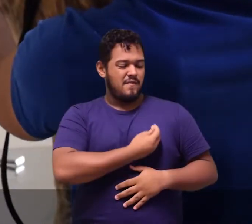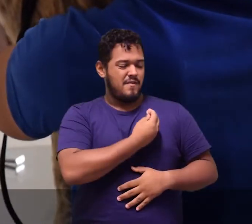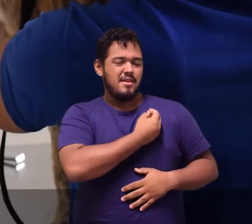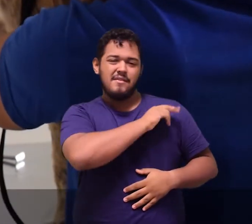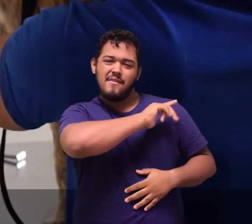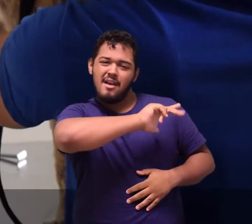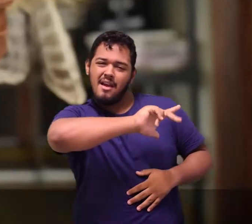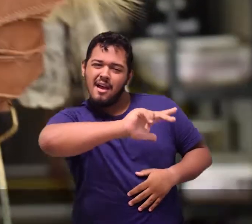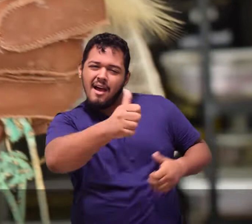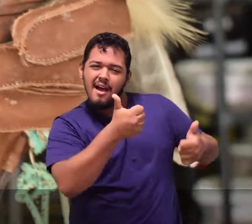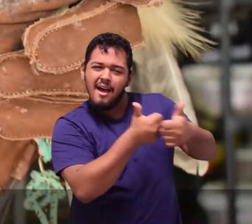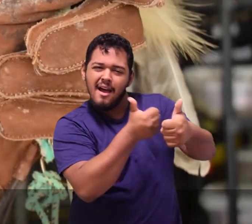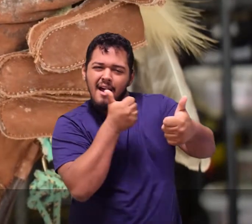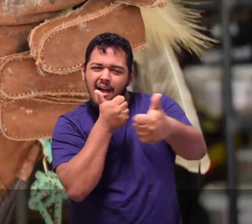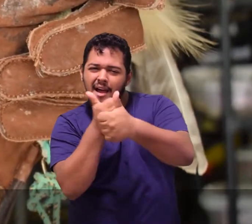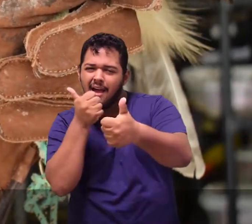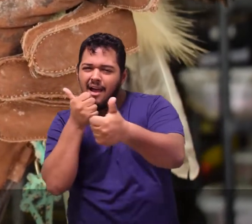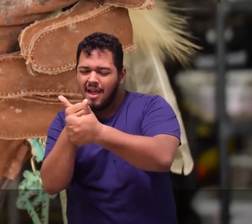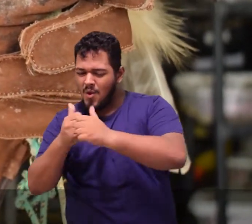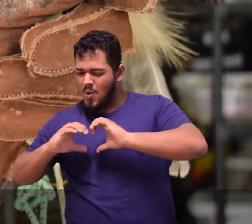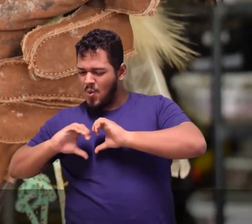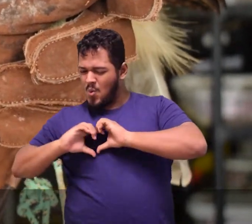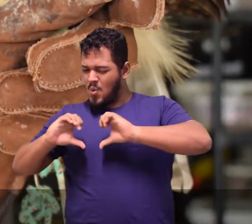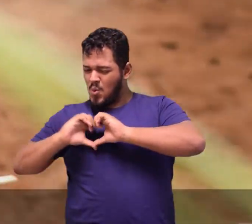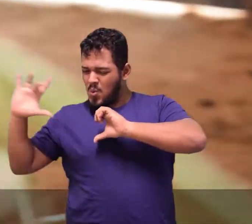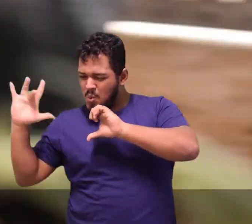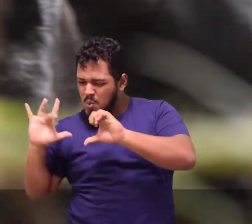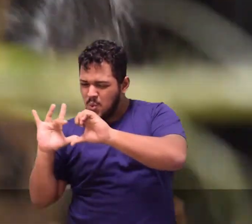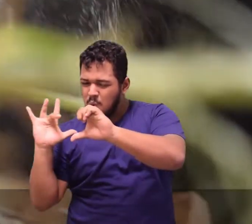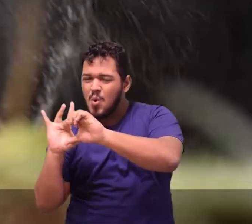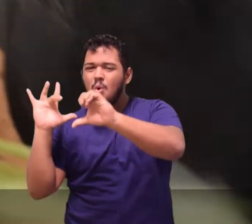Sinta a vida mais perto e permita que ela toque e transforme você.